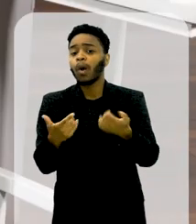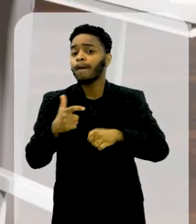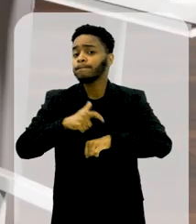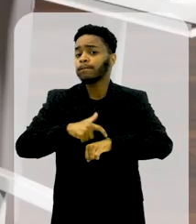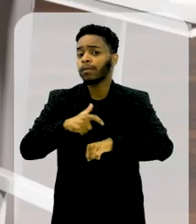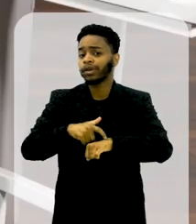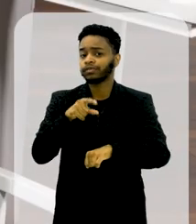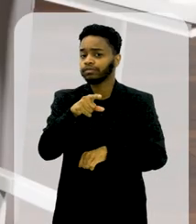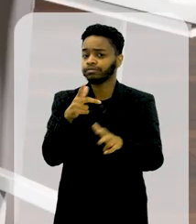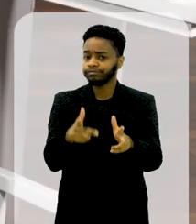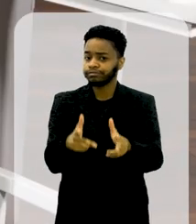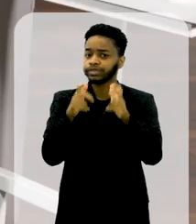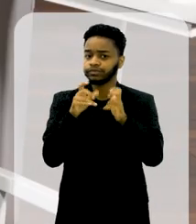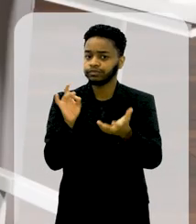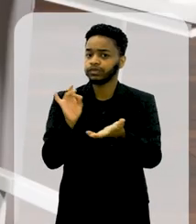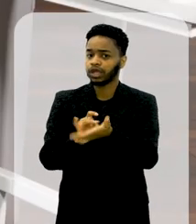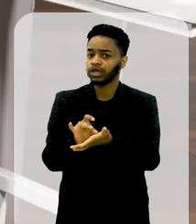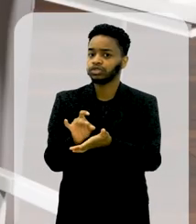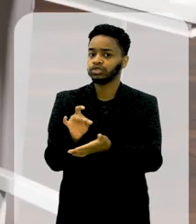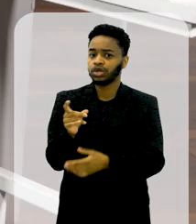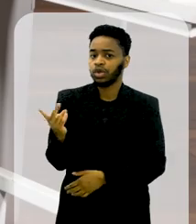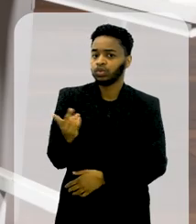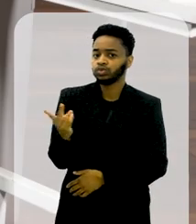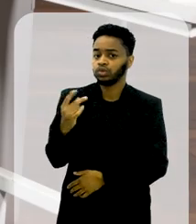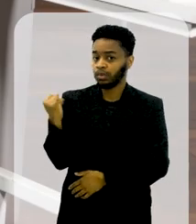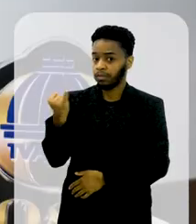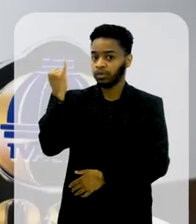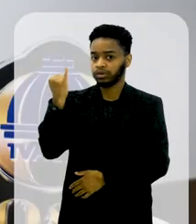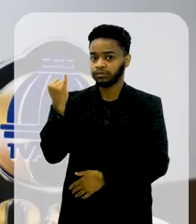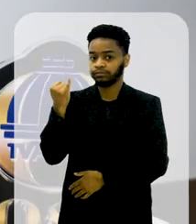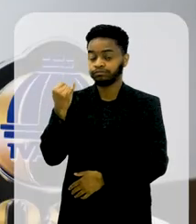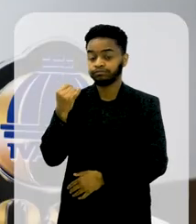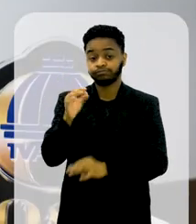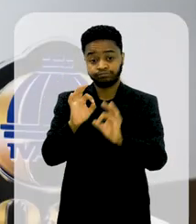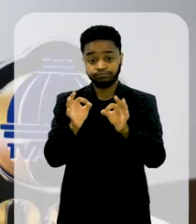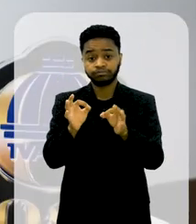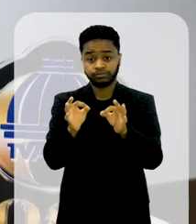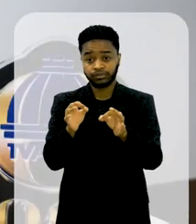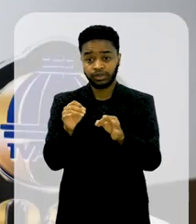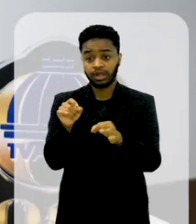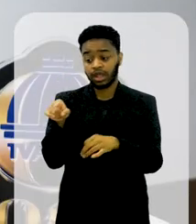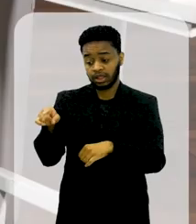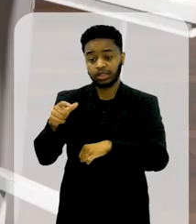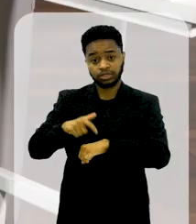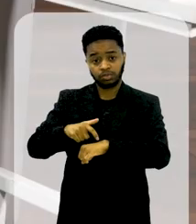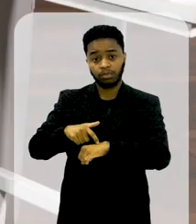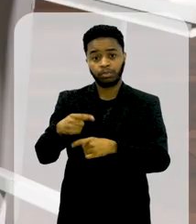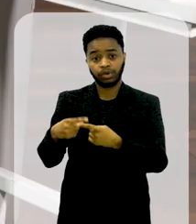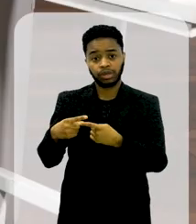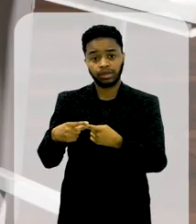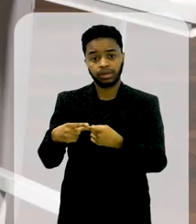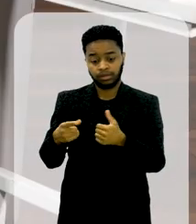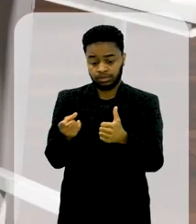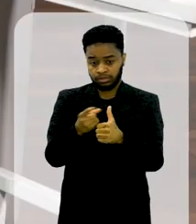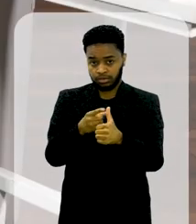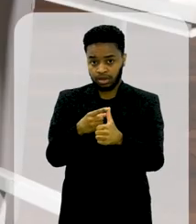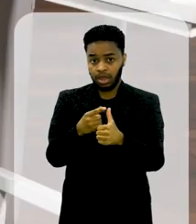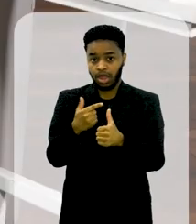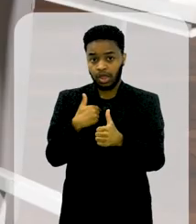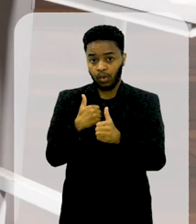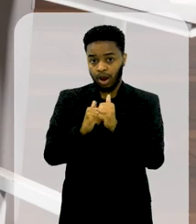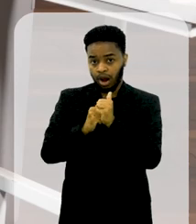quear entende a importância do casal dos exatamente aí quando primeiro eu